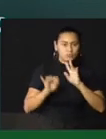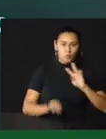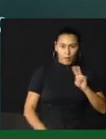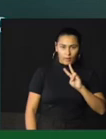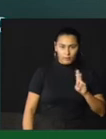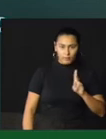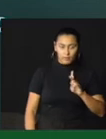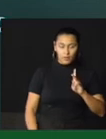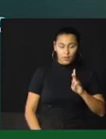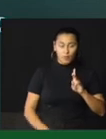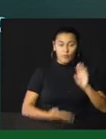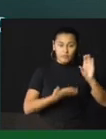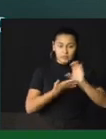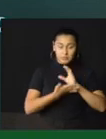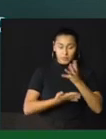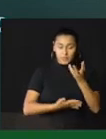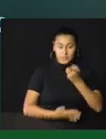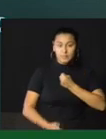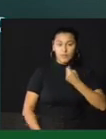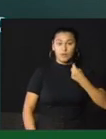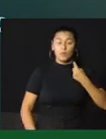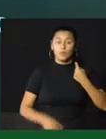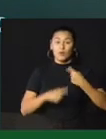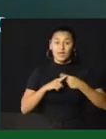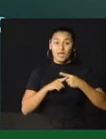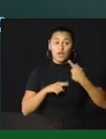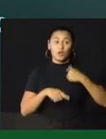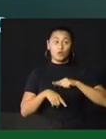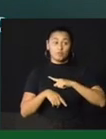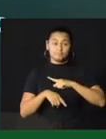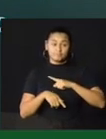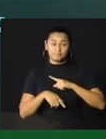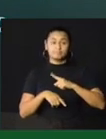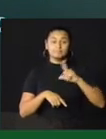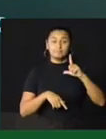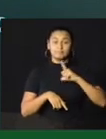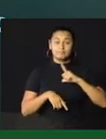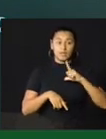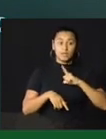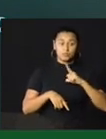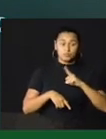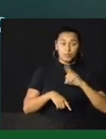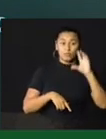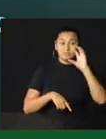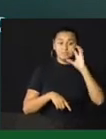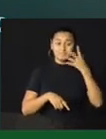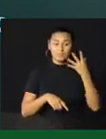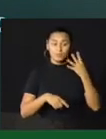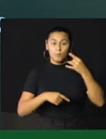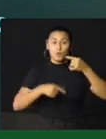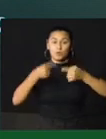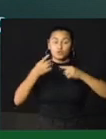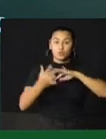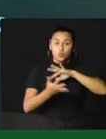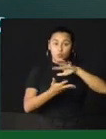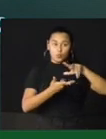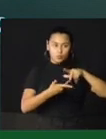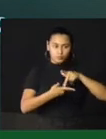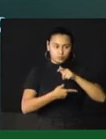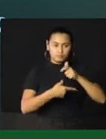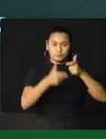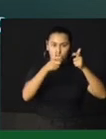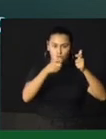cá Porque a gente tem tensões geopolíticas crescentes no mundo e no curso dessas tensões